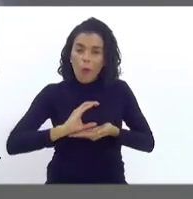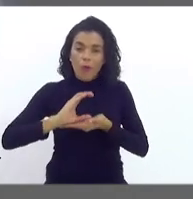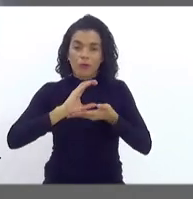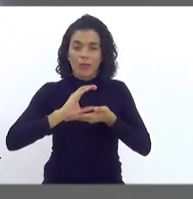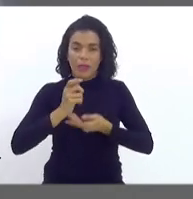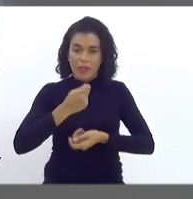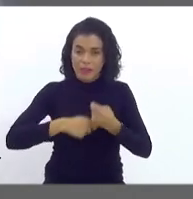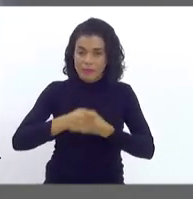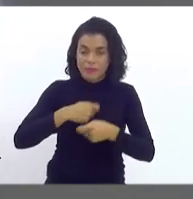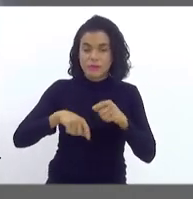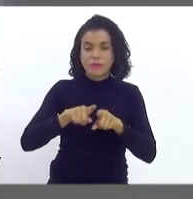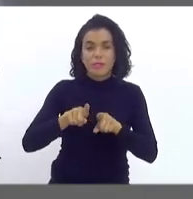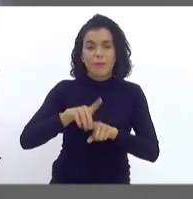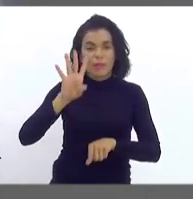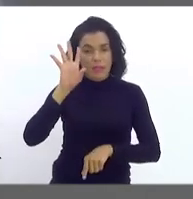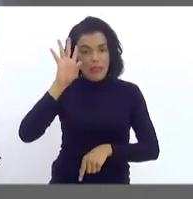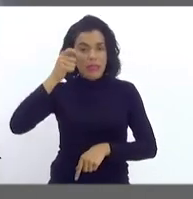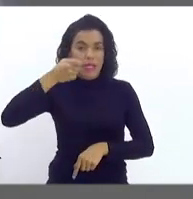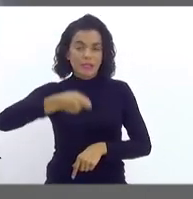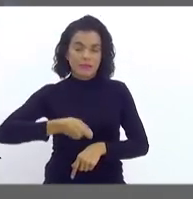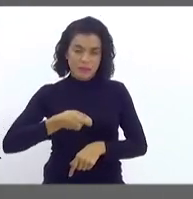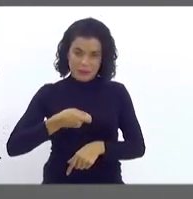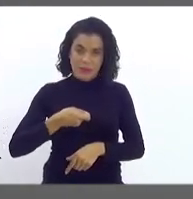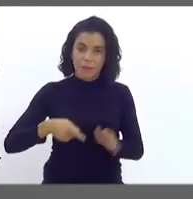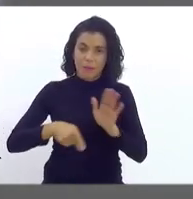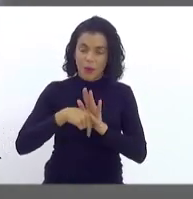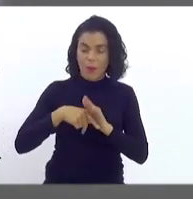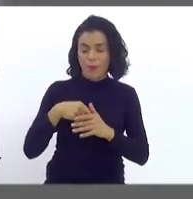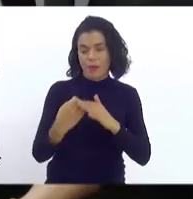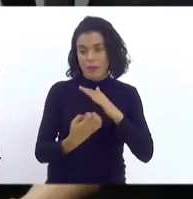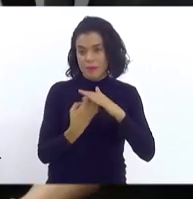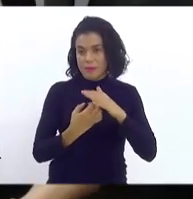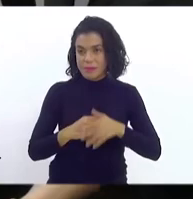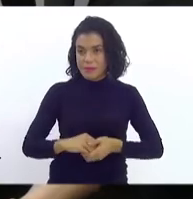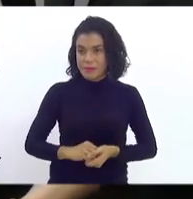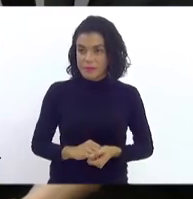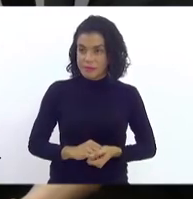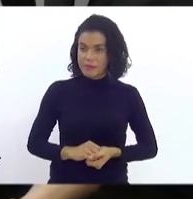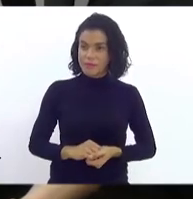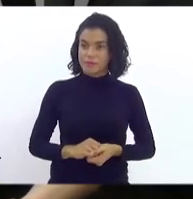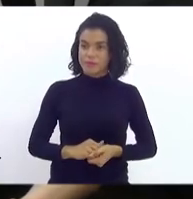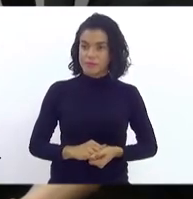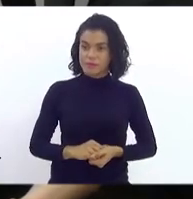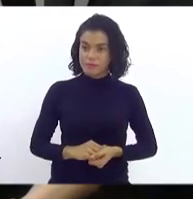decisões tomadas pela companhia, né? Bom,